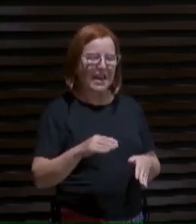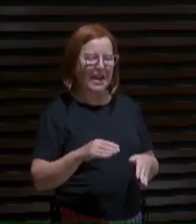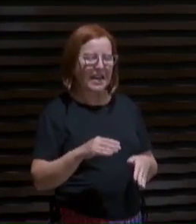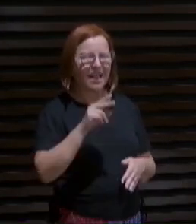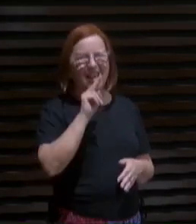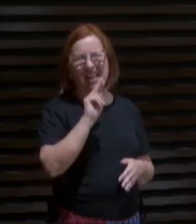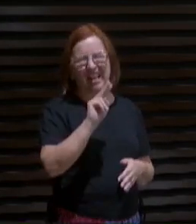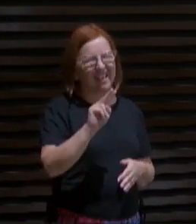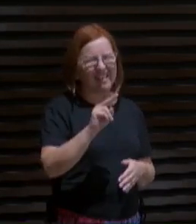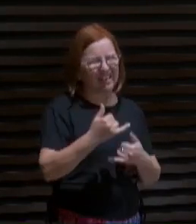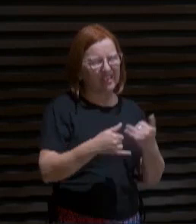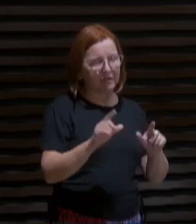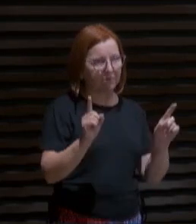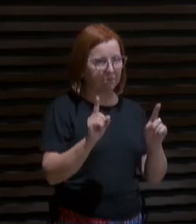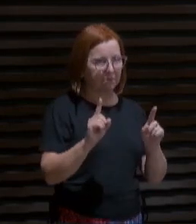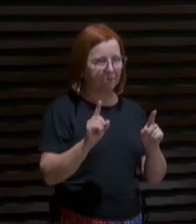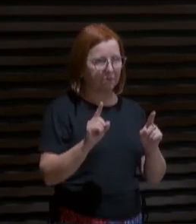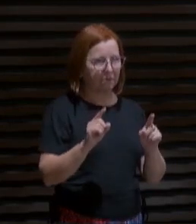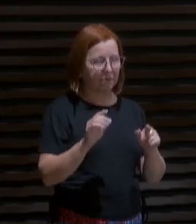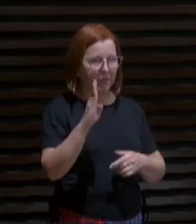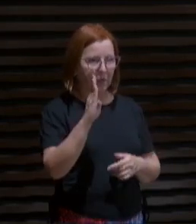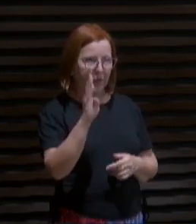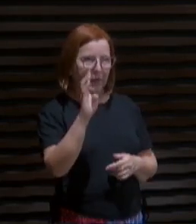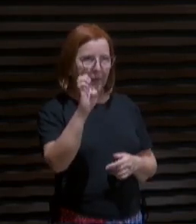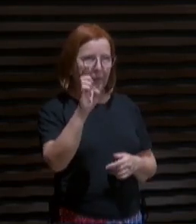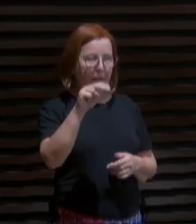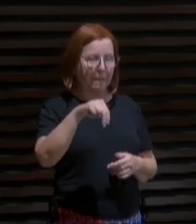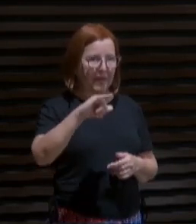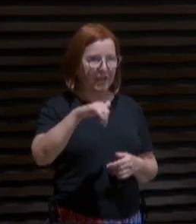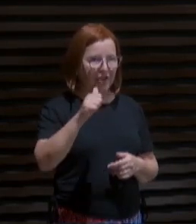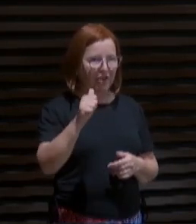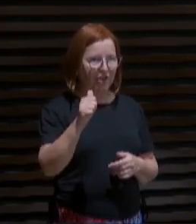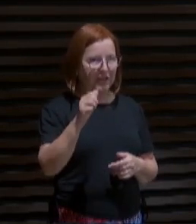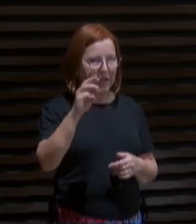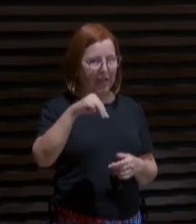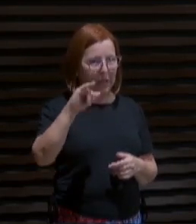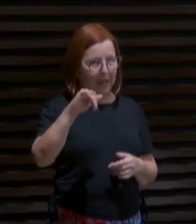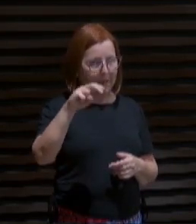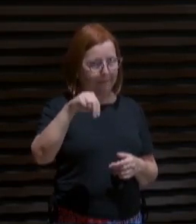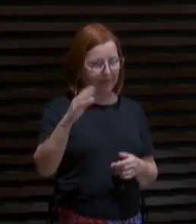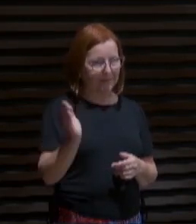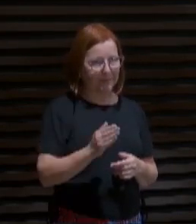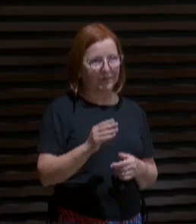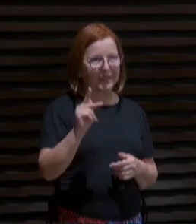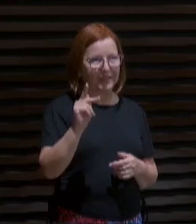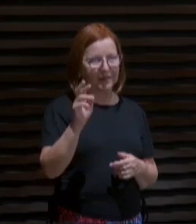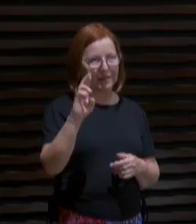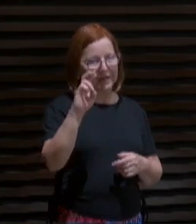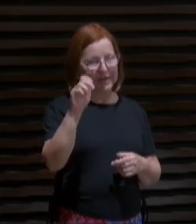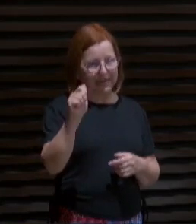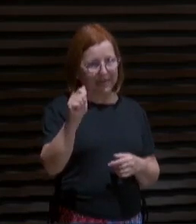tomar o tempo da criança? Não, senhor. Benjamin Crumb, o autor daquele filme, tinha um